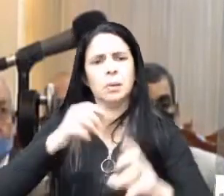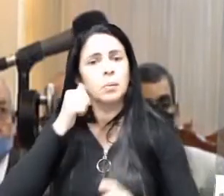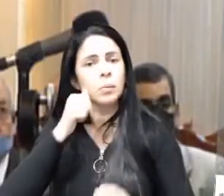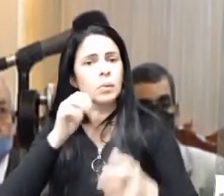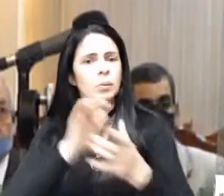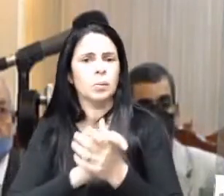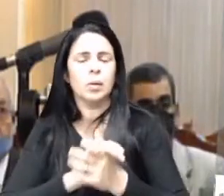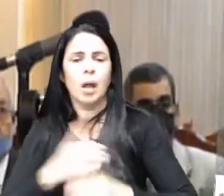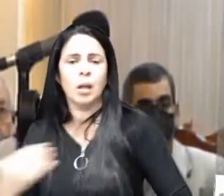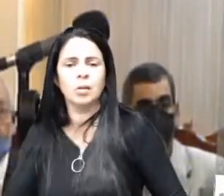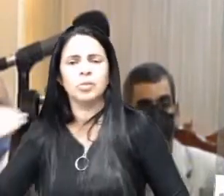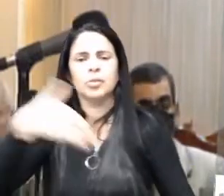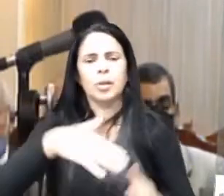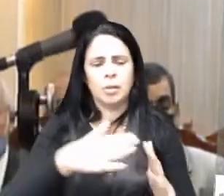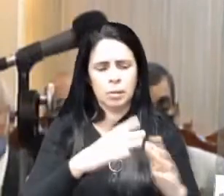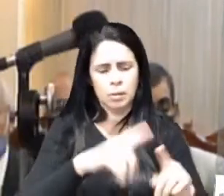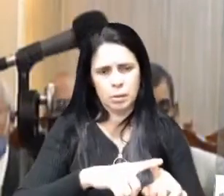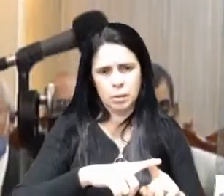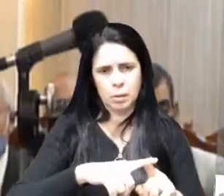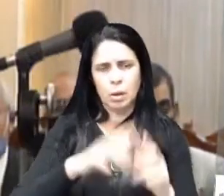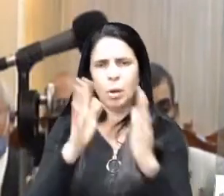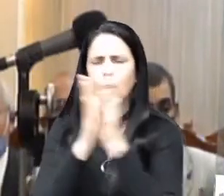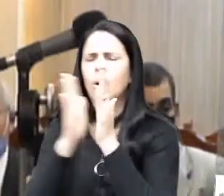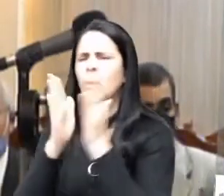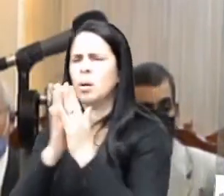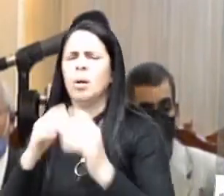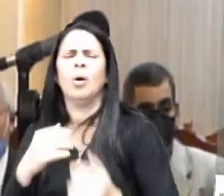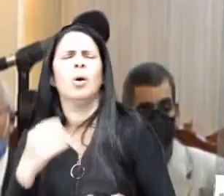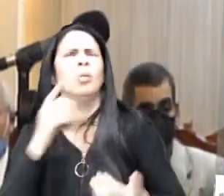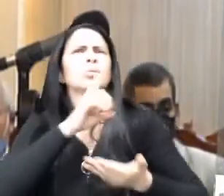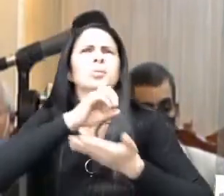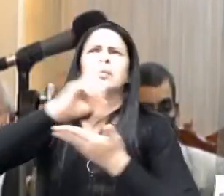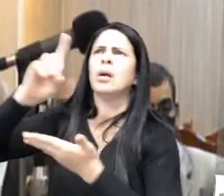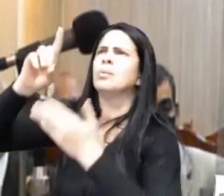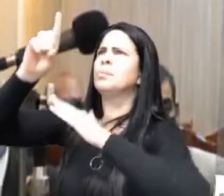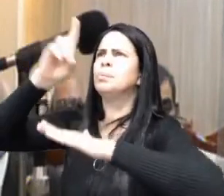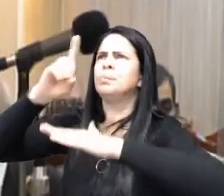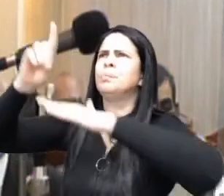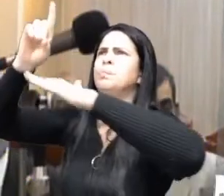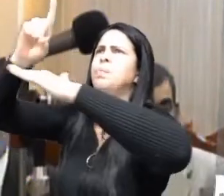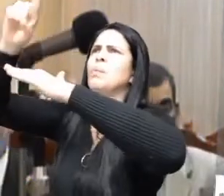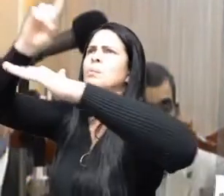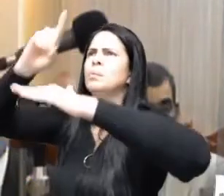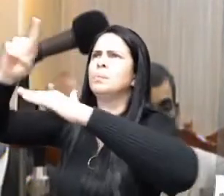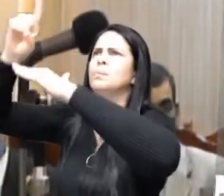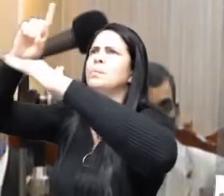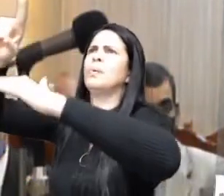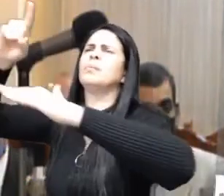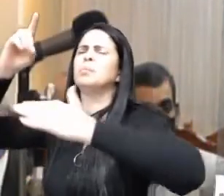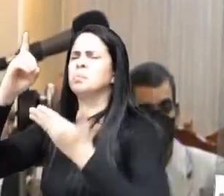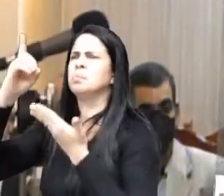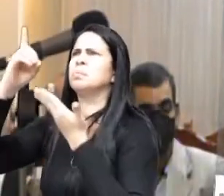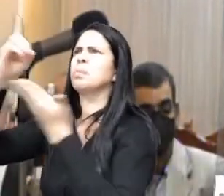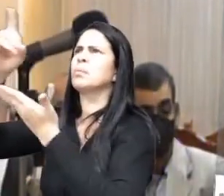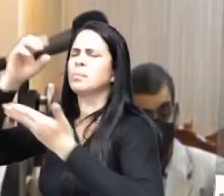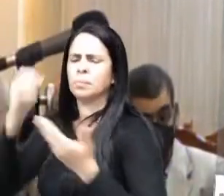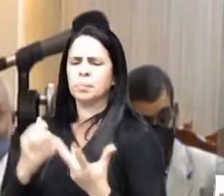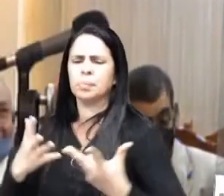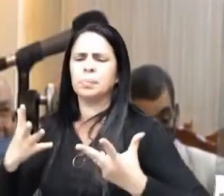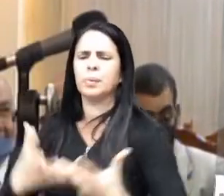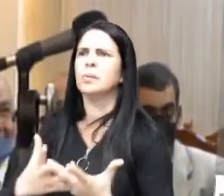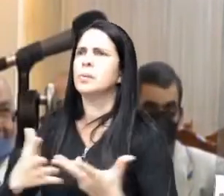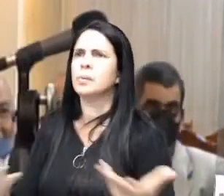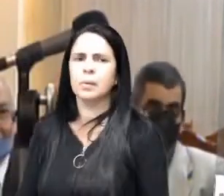Deus Altíssimo, Supremo Criador do Universo, das galáxias.